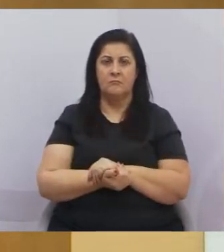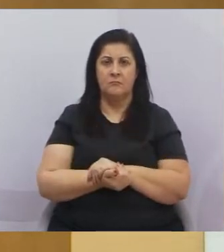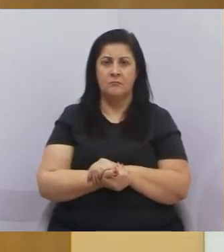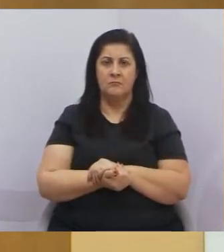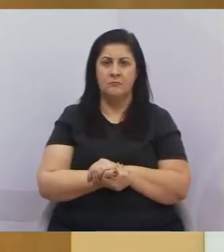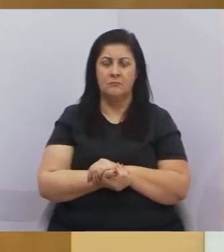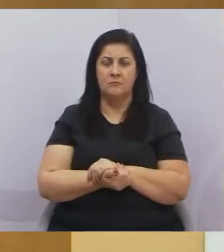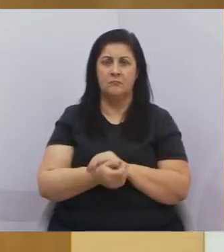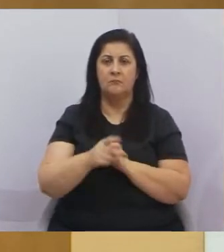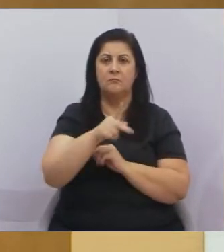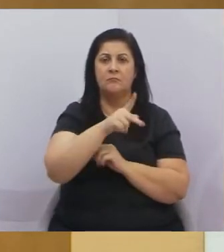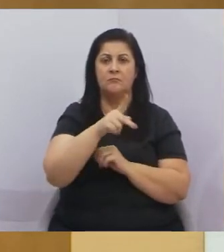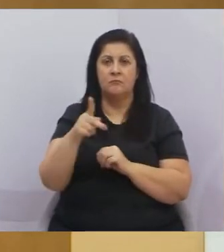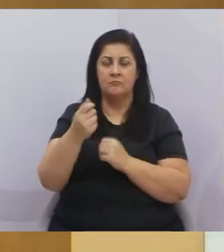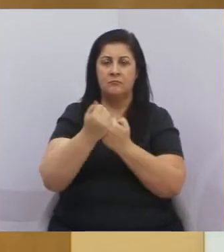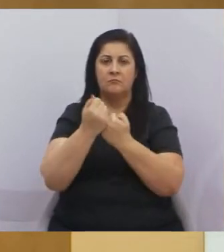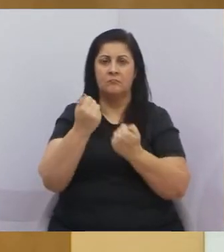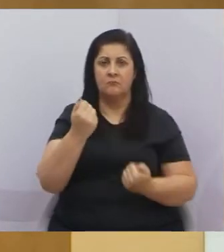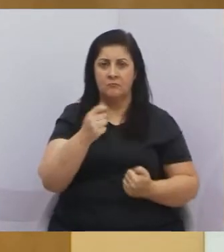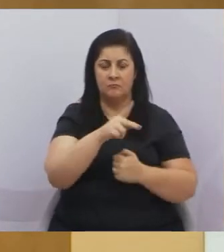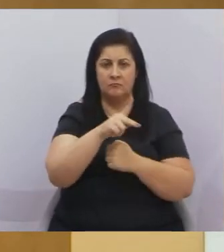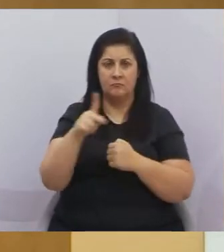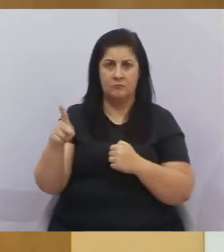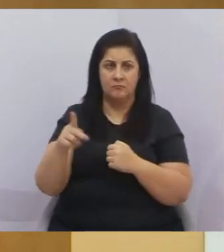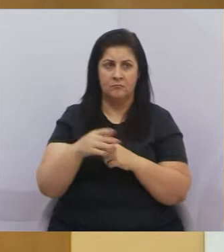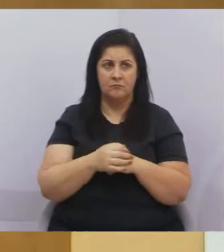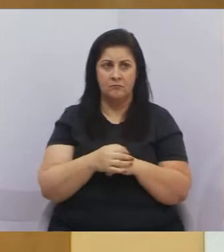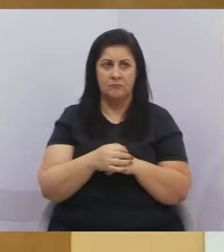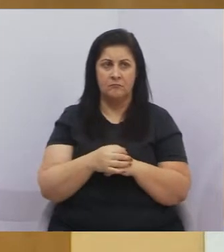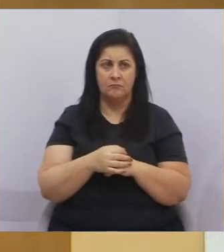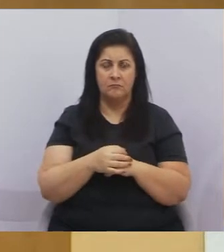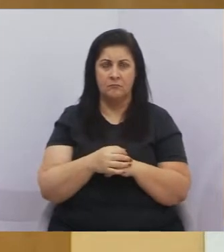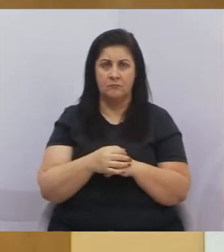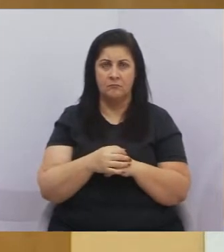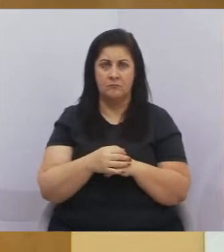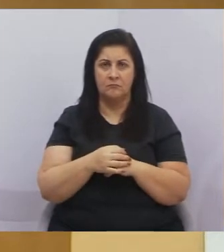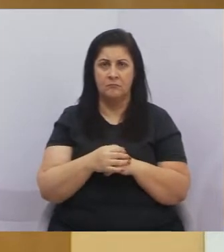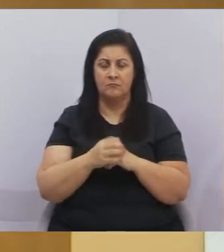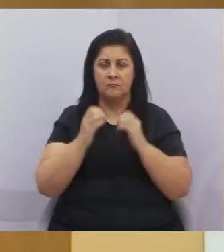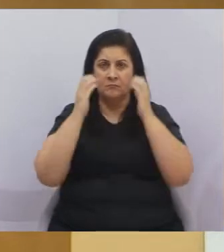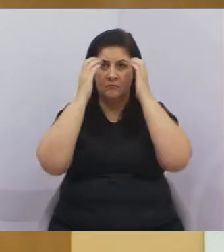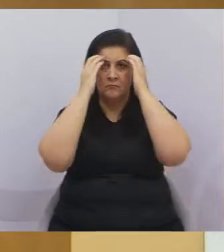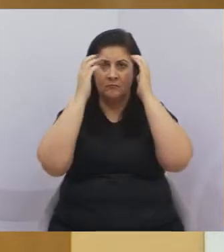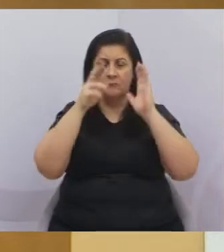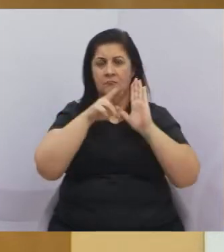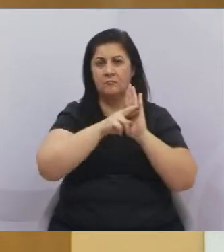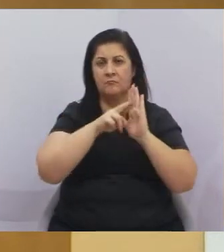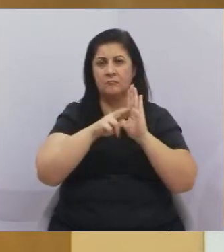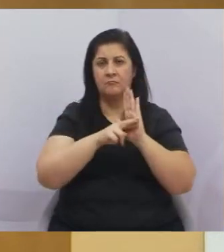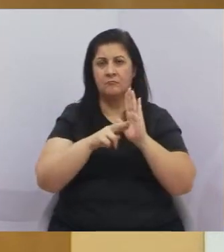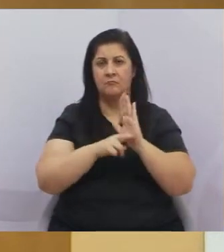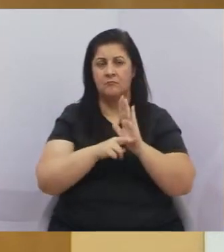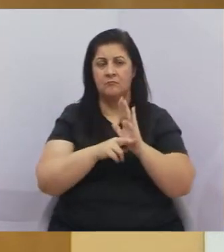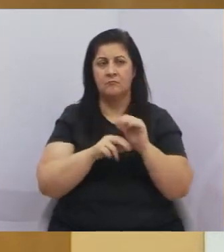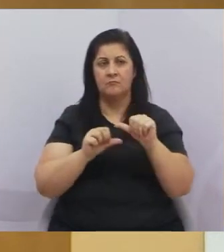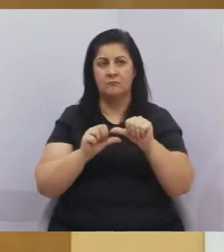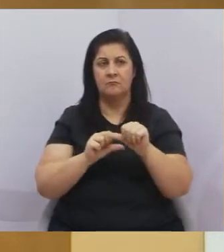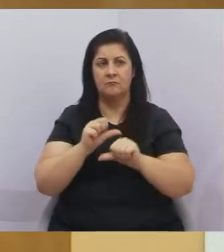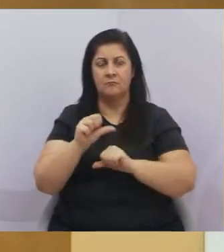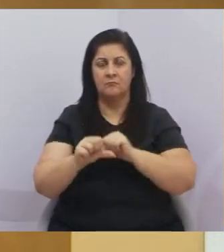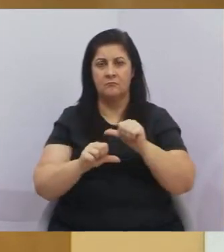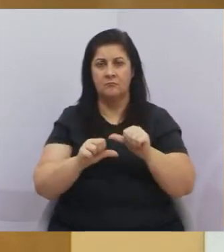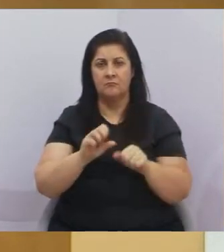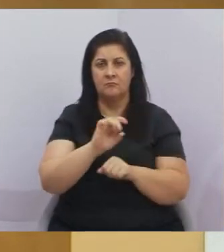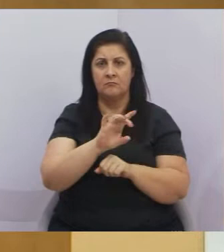e vice-presidência será eleita mediante procedimento determinado pelo regimento interno, devendo haver alternância do cargo entre os